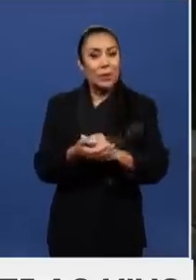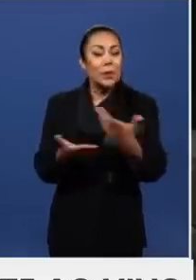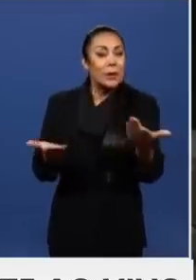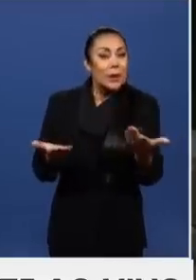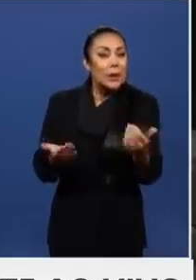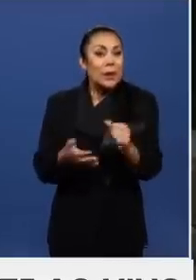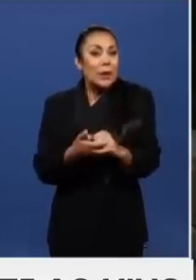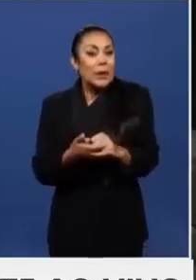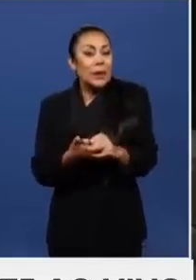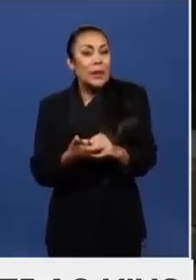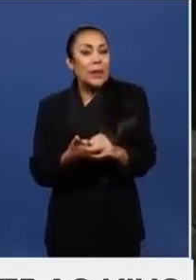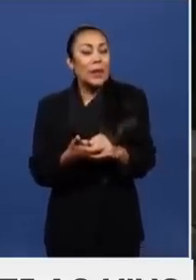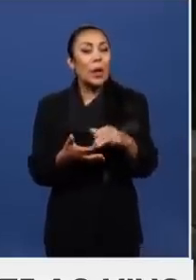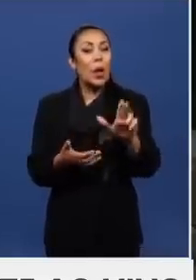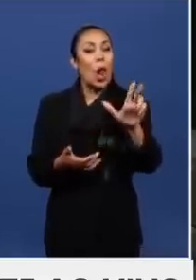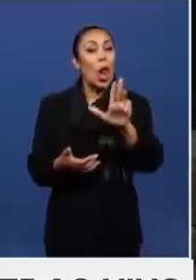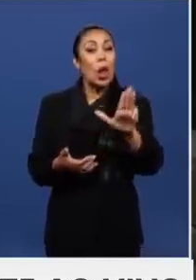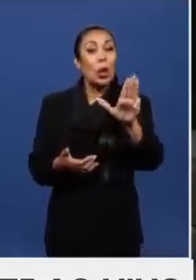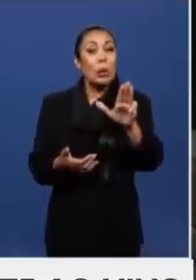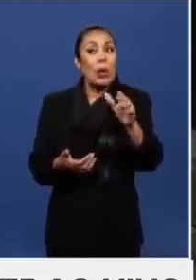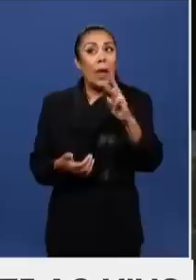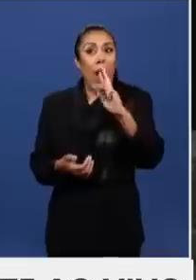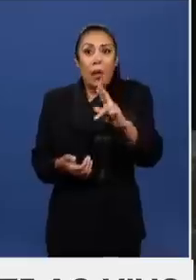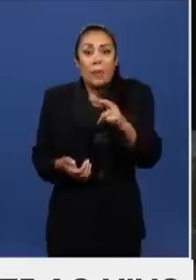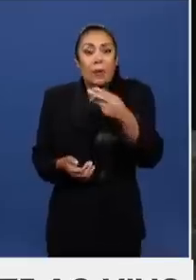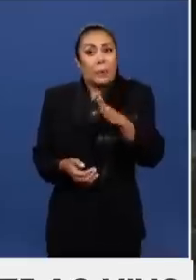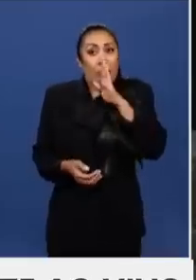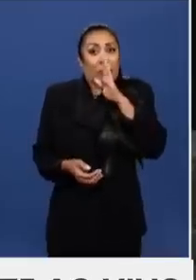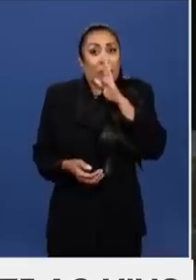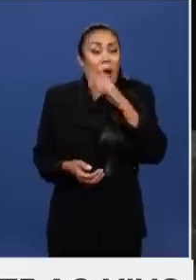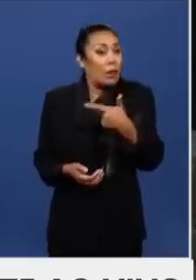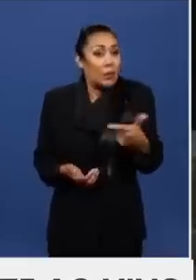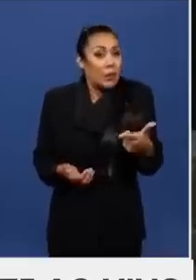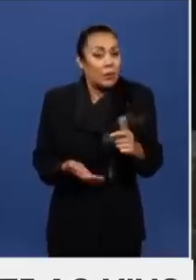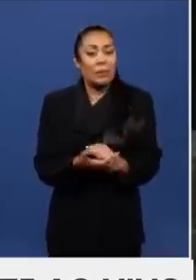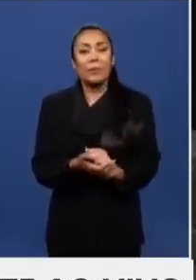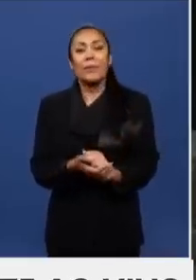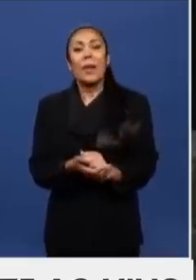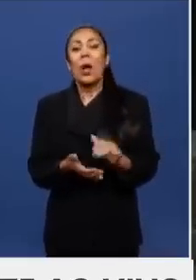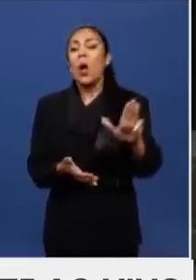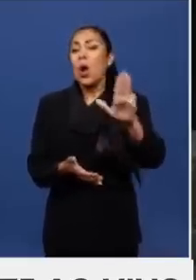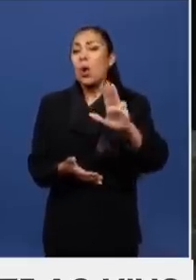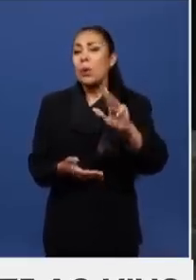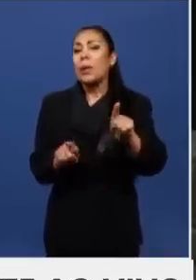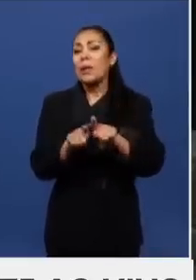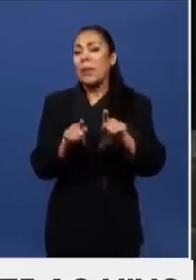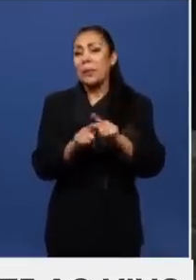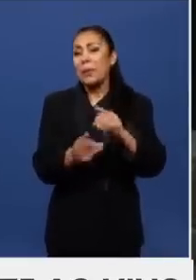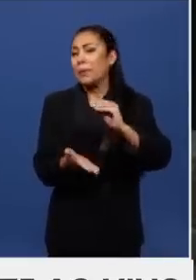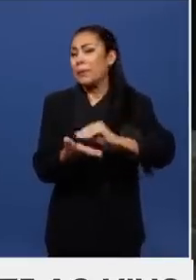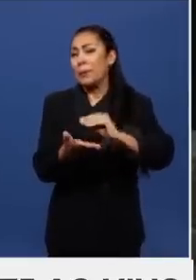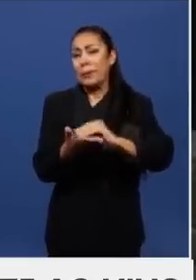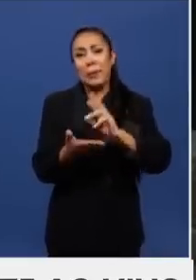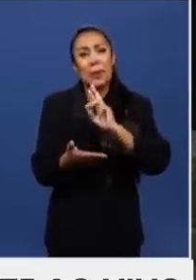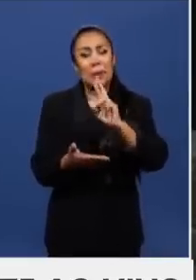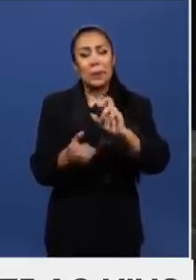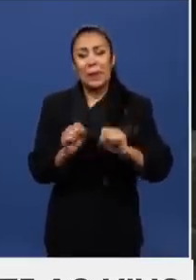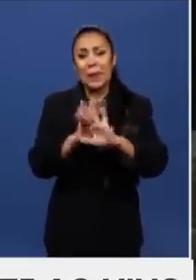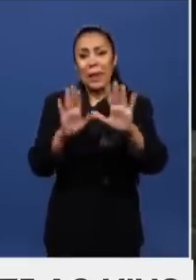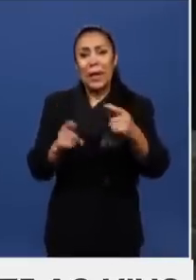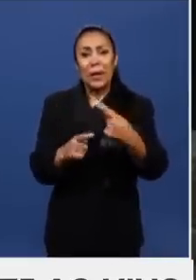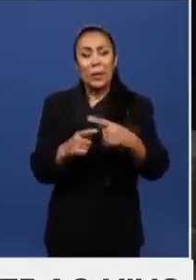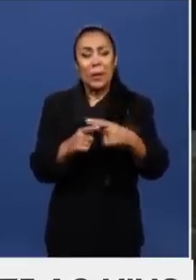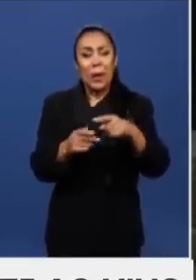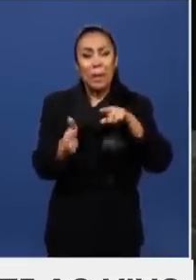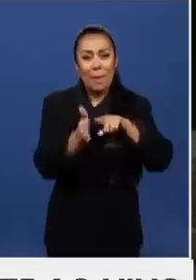qual o ex-presidente Lula não teve resposta. E eu também acho que o presidente Lula deixou bem a desejar, agora nesse final, diante